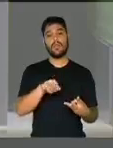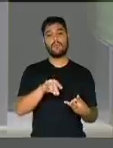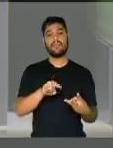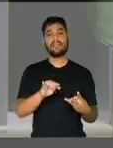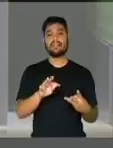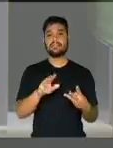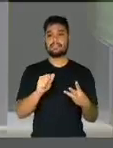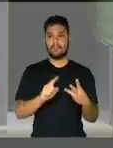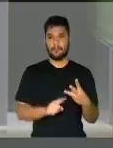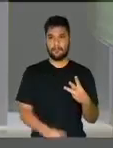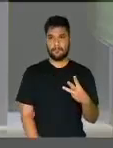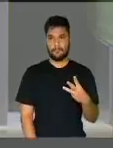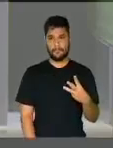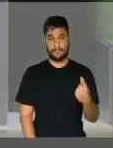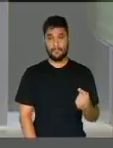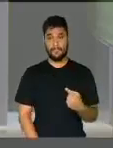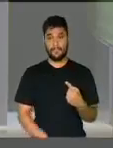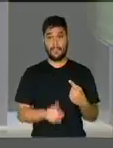No papel